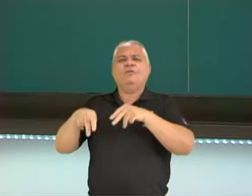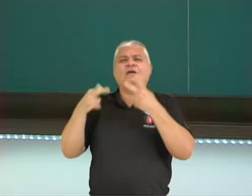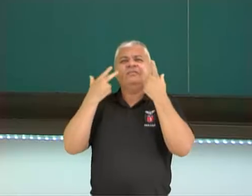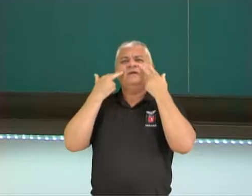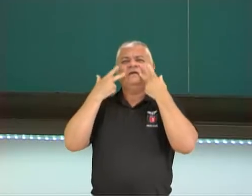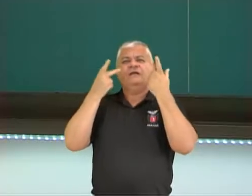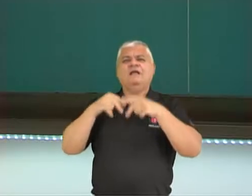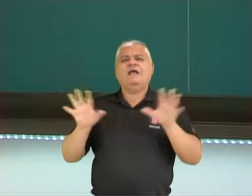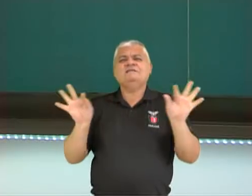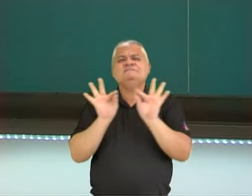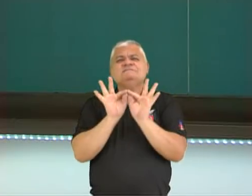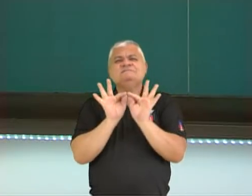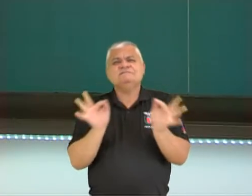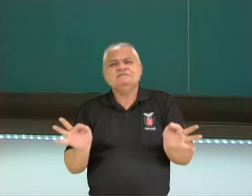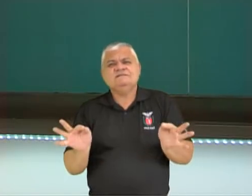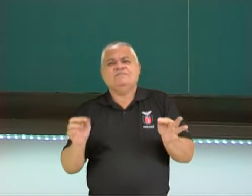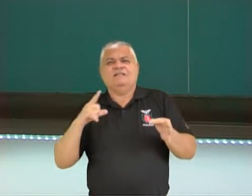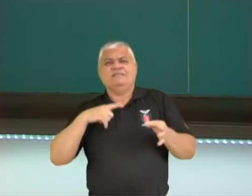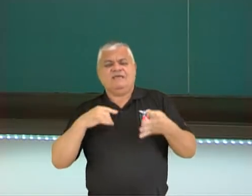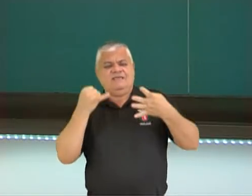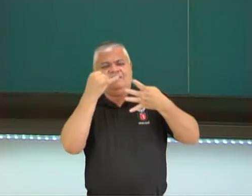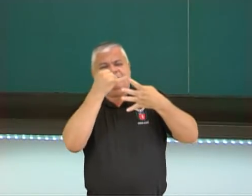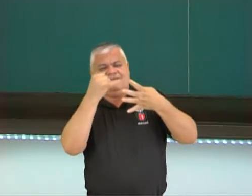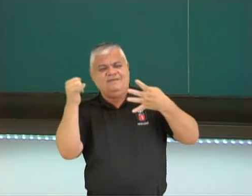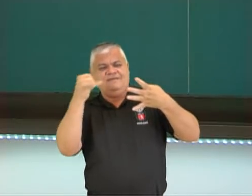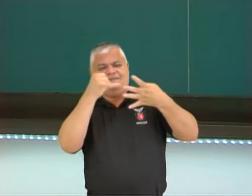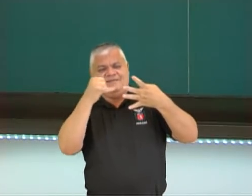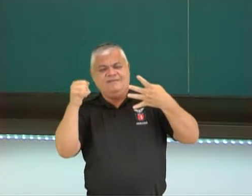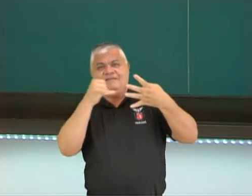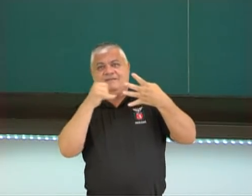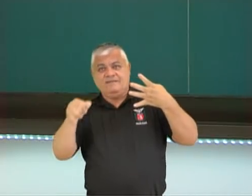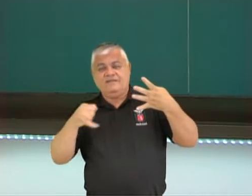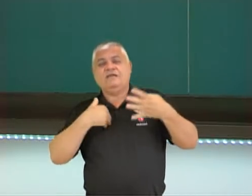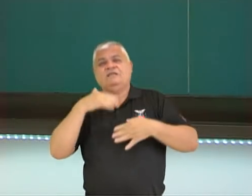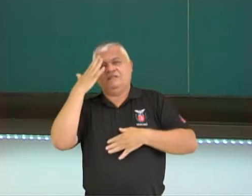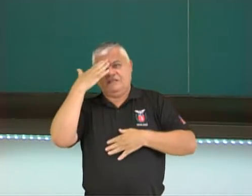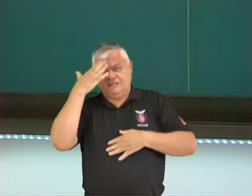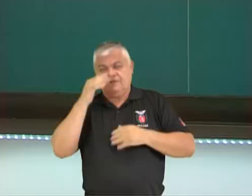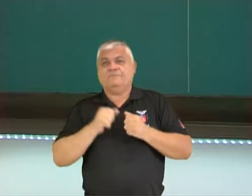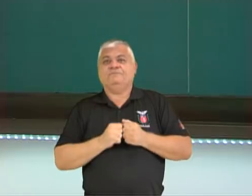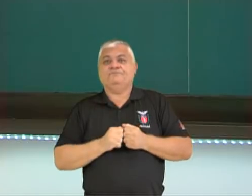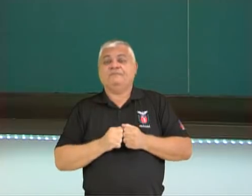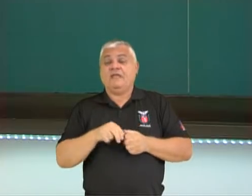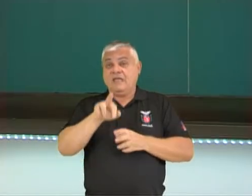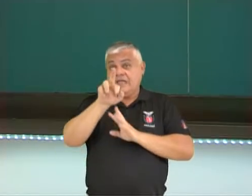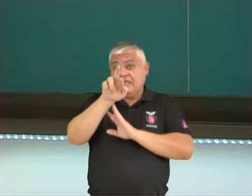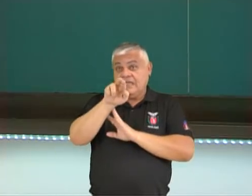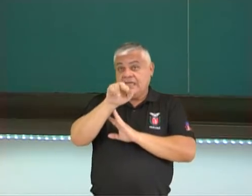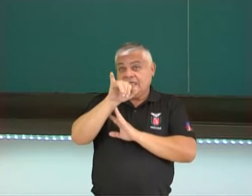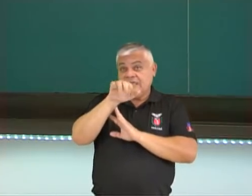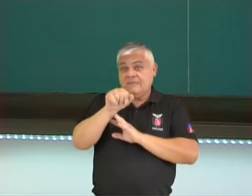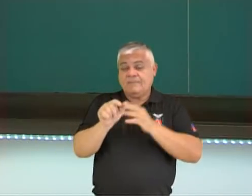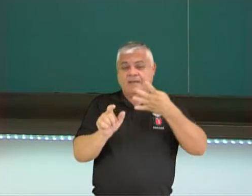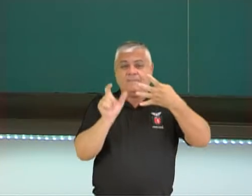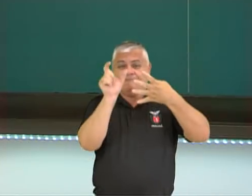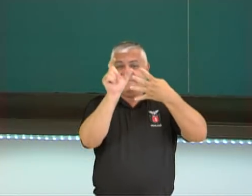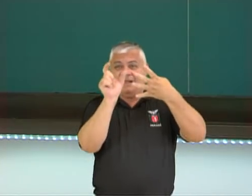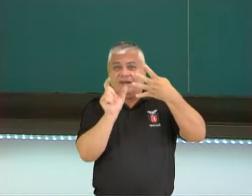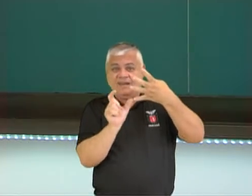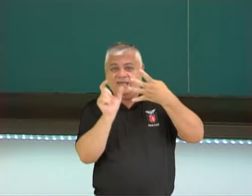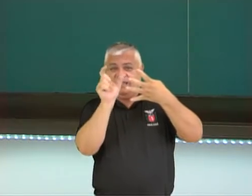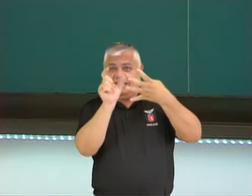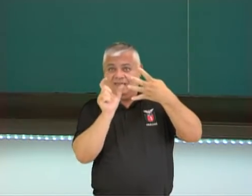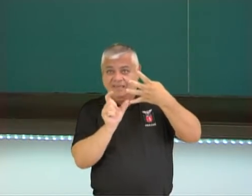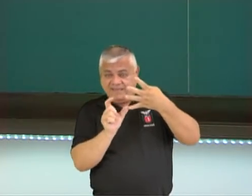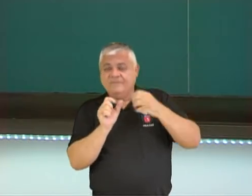curtos com quatro versos compreendemos O que são rimas e o que é ritmo e que rima